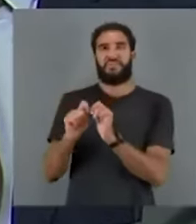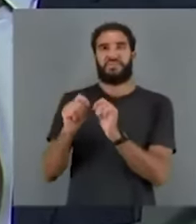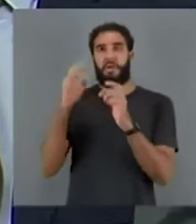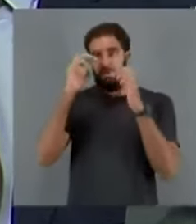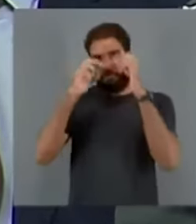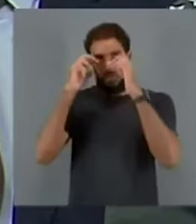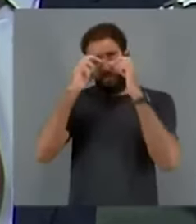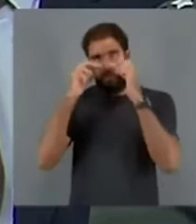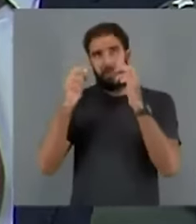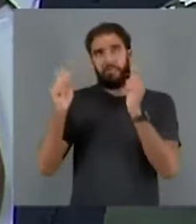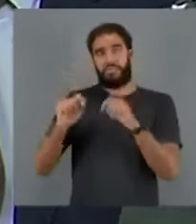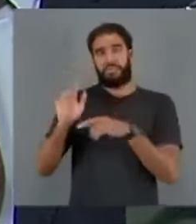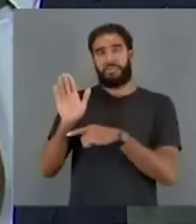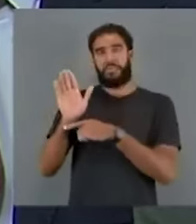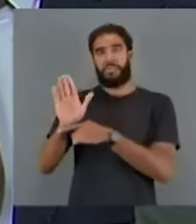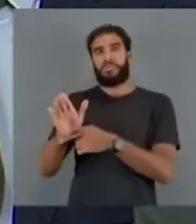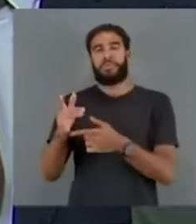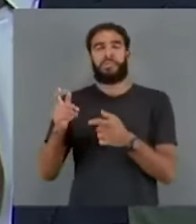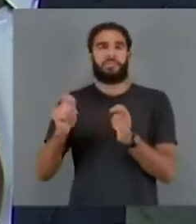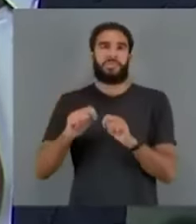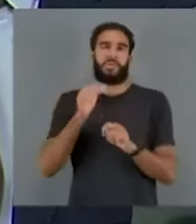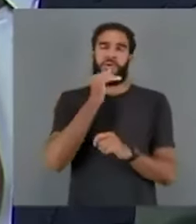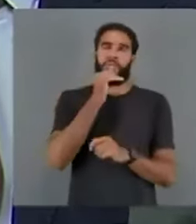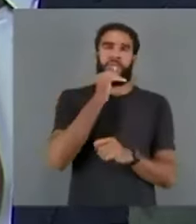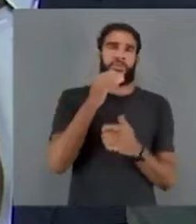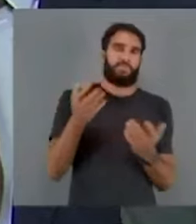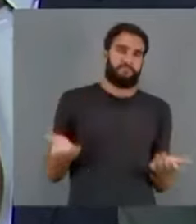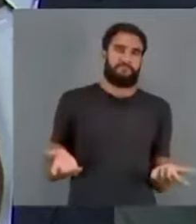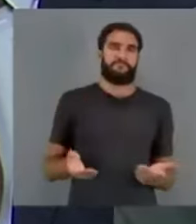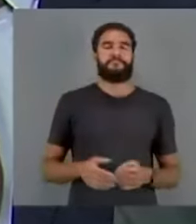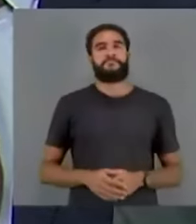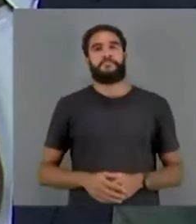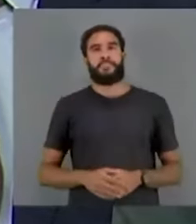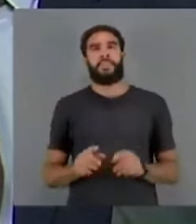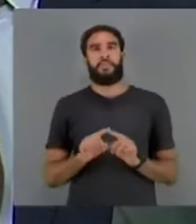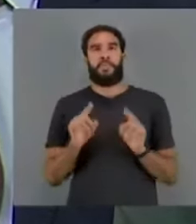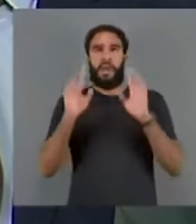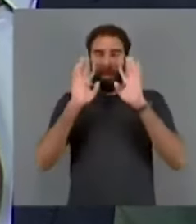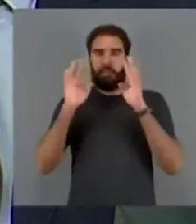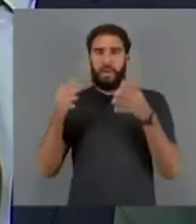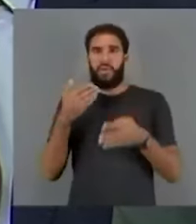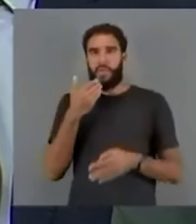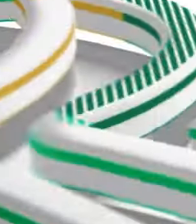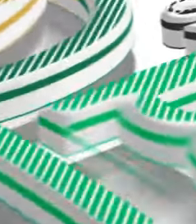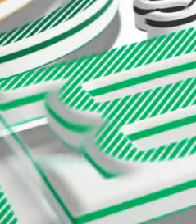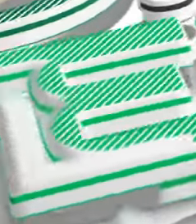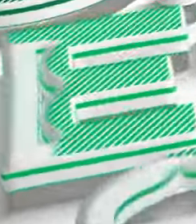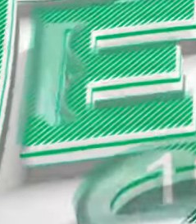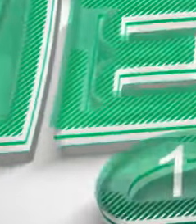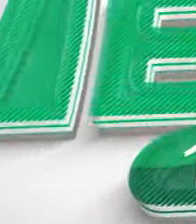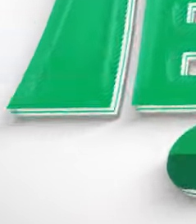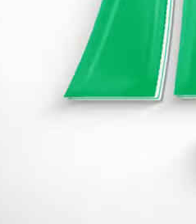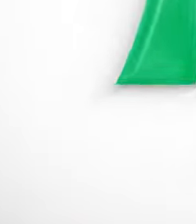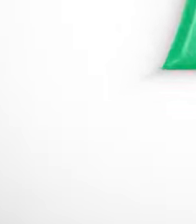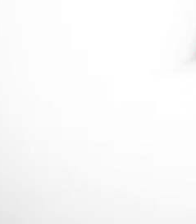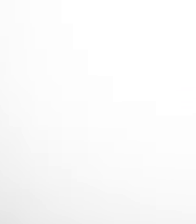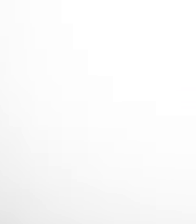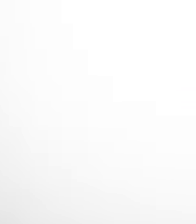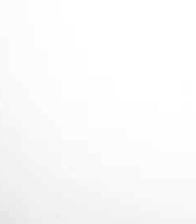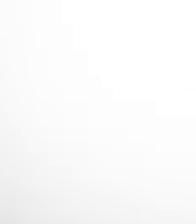pode pensar num tiro de guerra pode pensar em alguma outra coisa mas a gente vai dar atenção a sua demanda no mais curto prazo